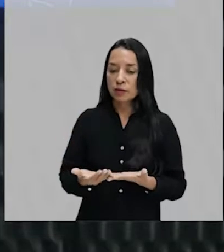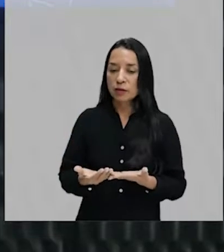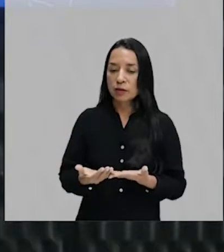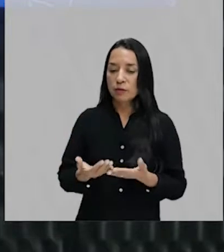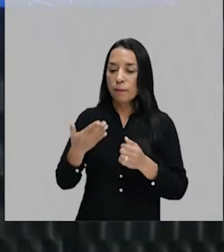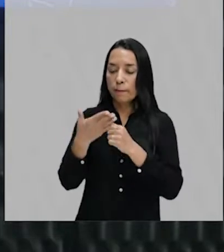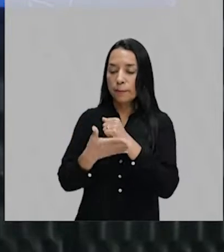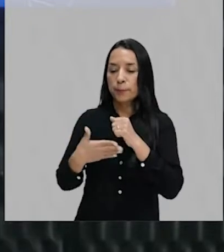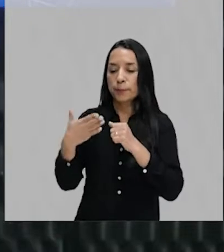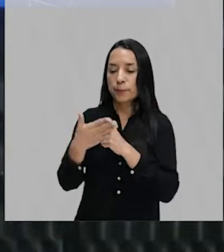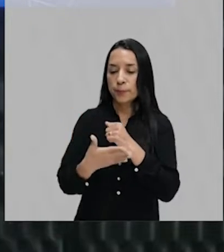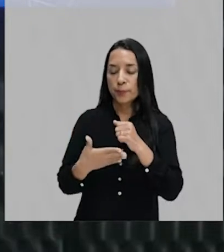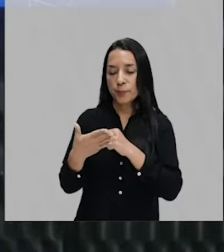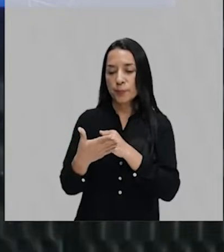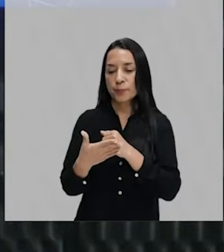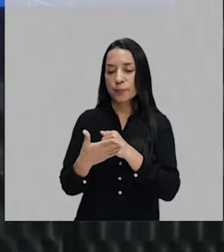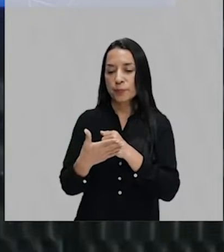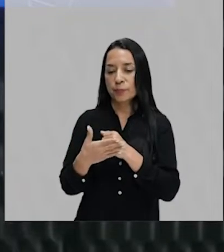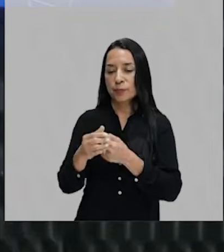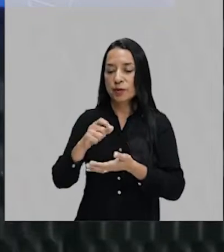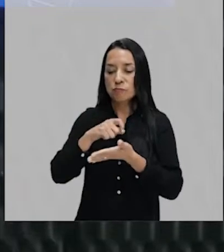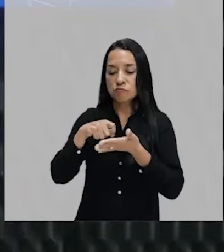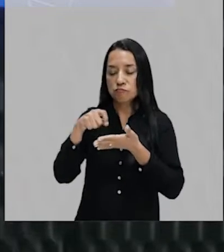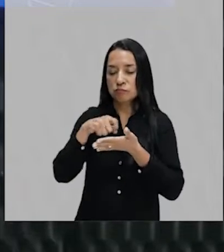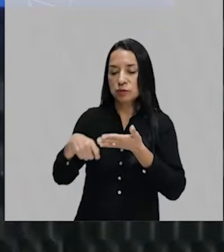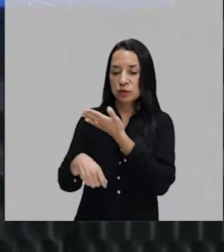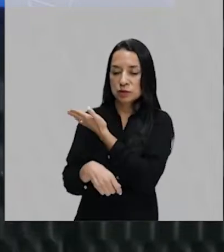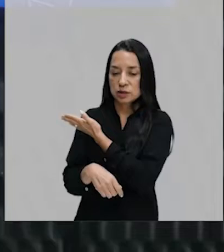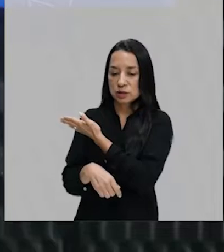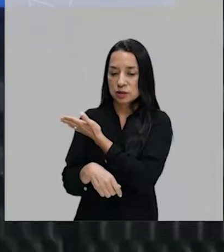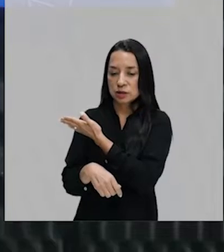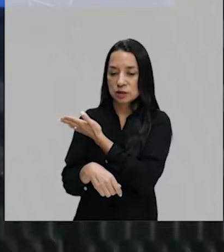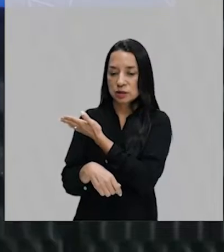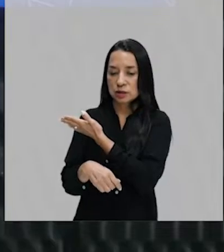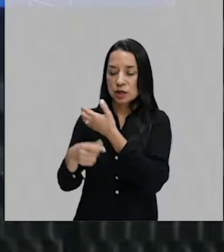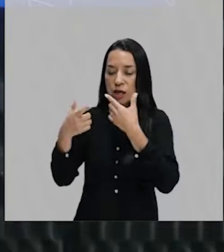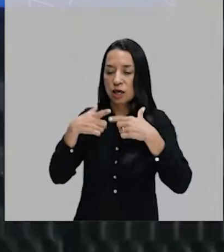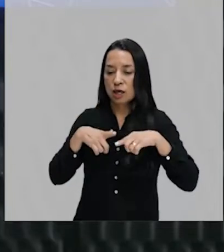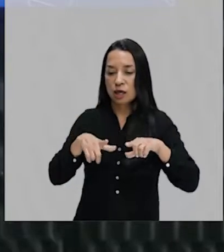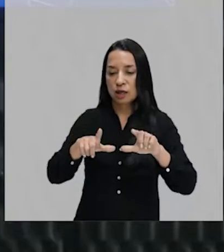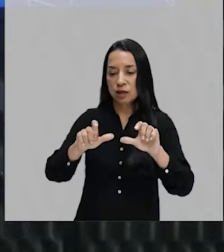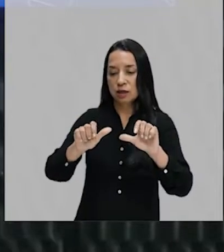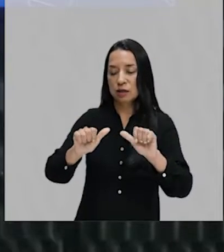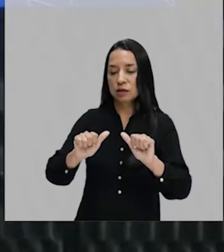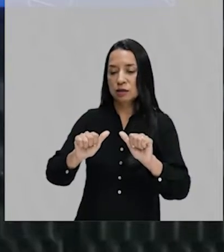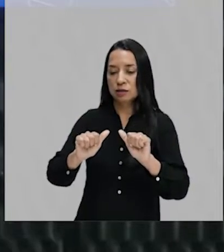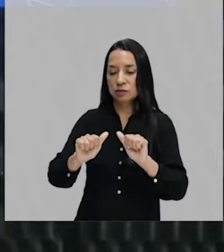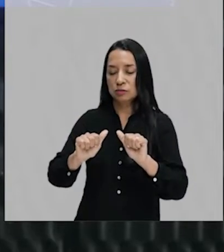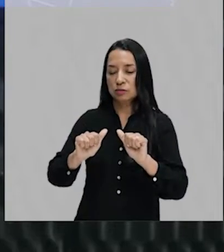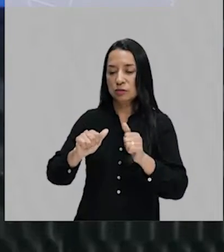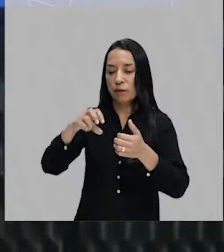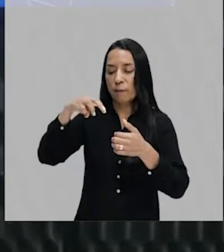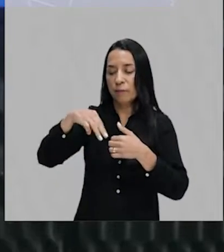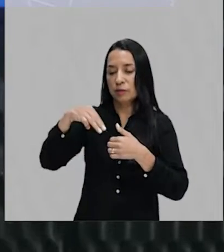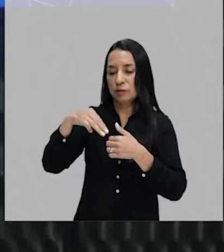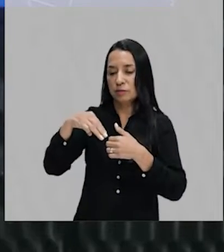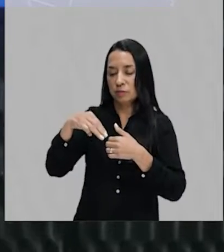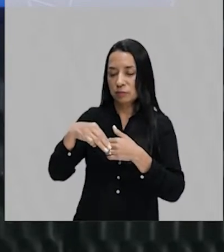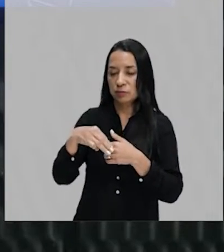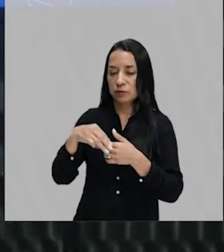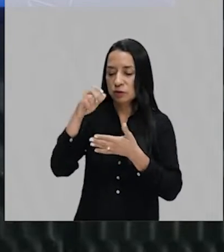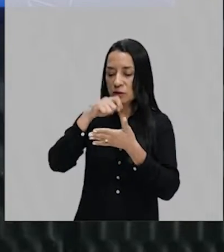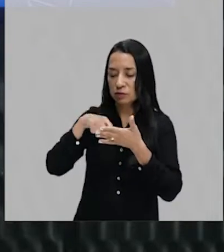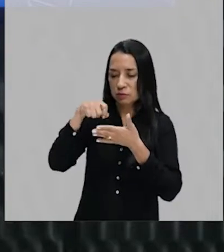basicamente essa escrita aqui em linguagem matemática matematicamente escrevendo é a